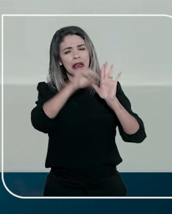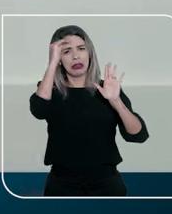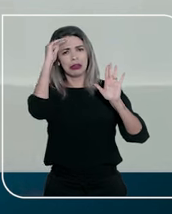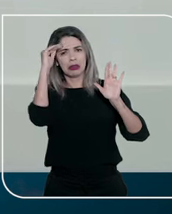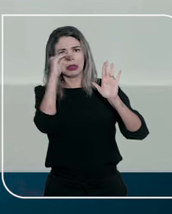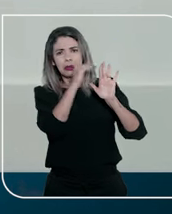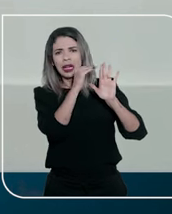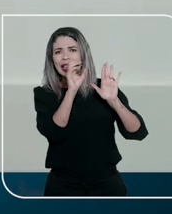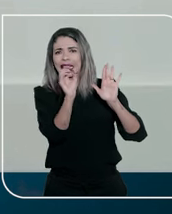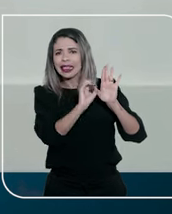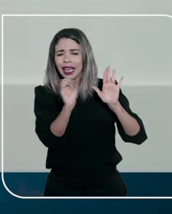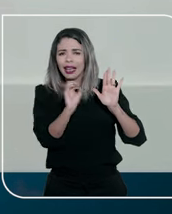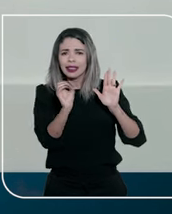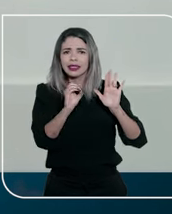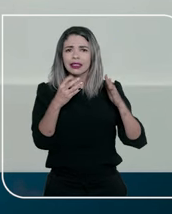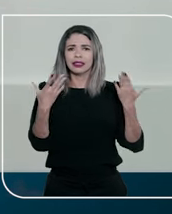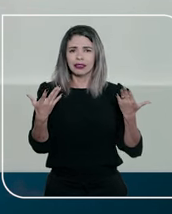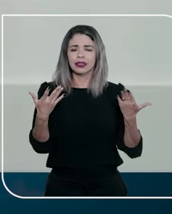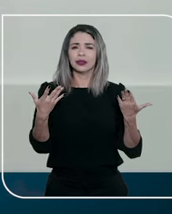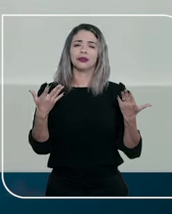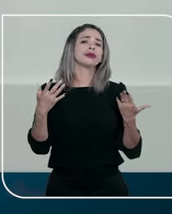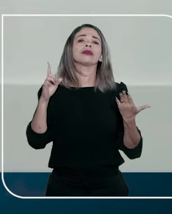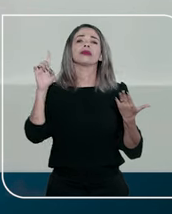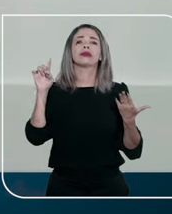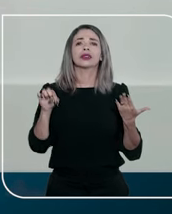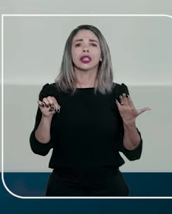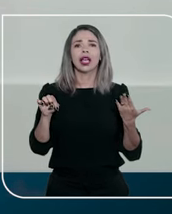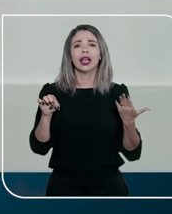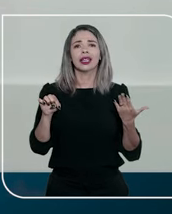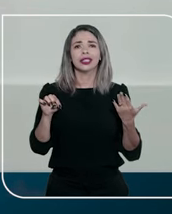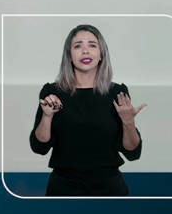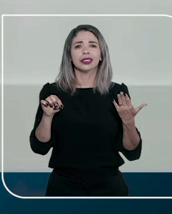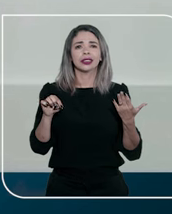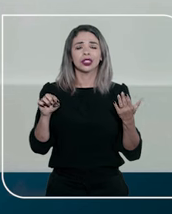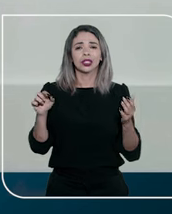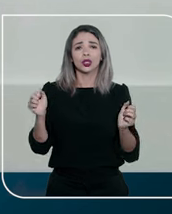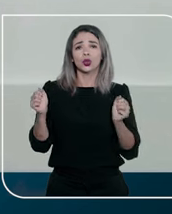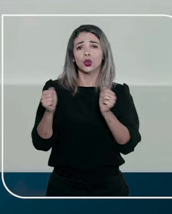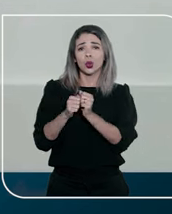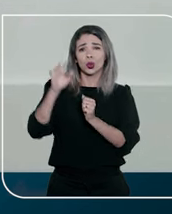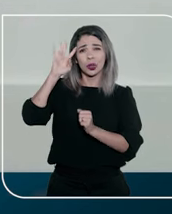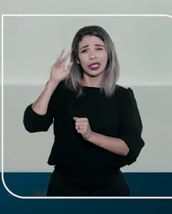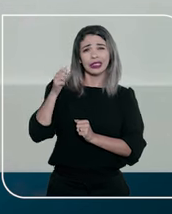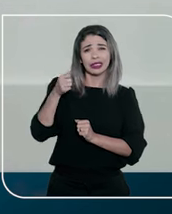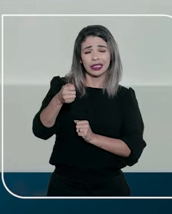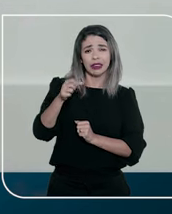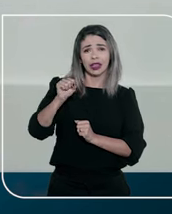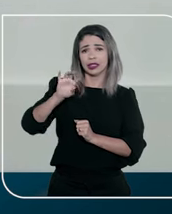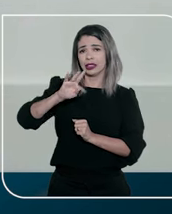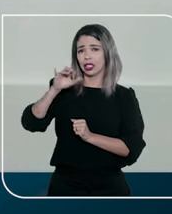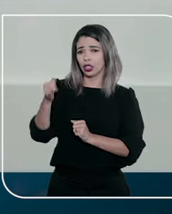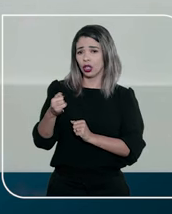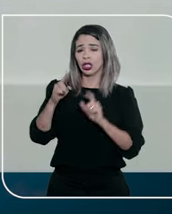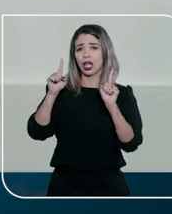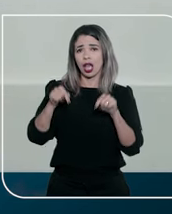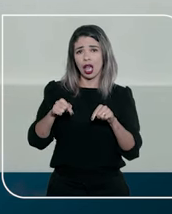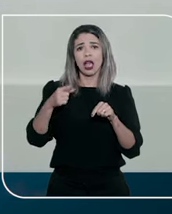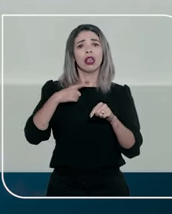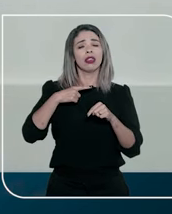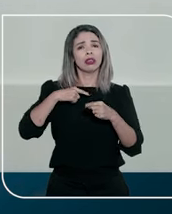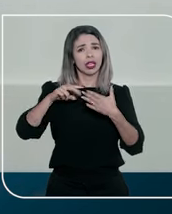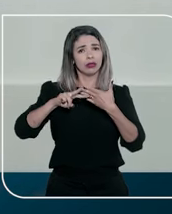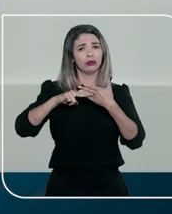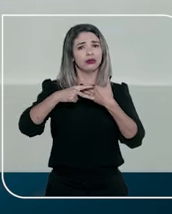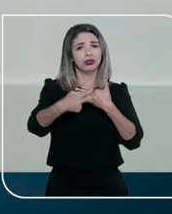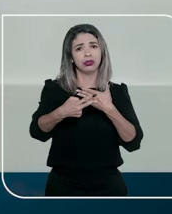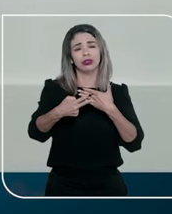de Aeronáutica, como as decisões do STJ, elas têm um efeito muito nefasto de fazer,